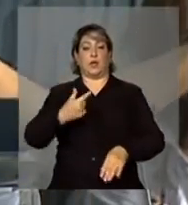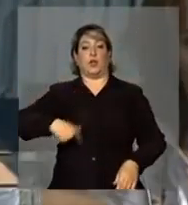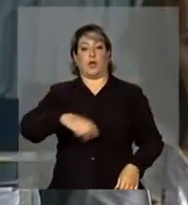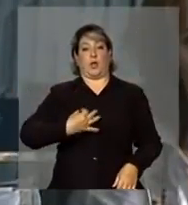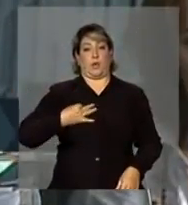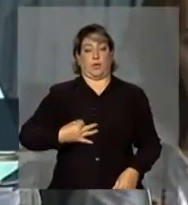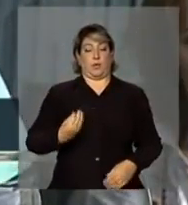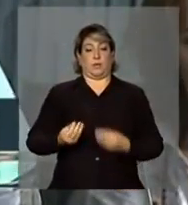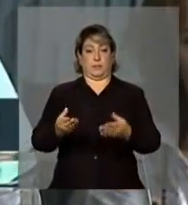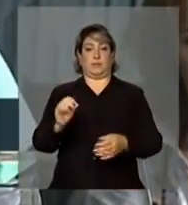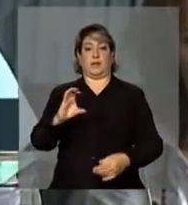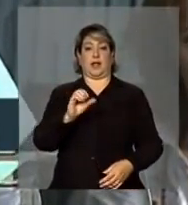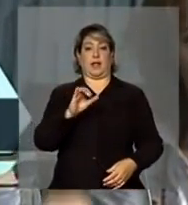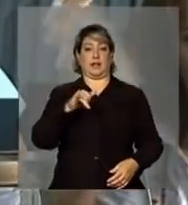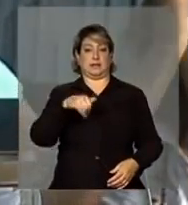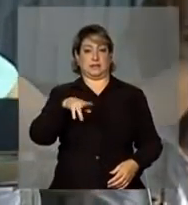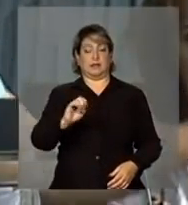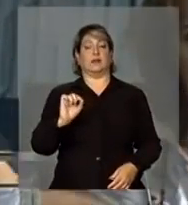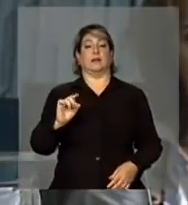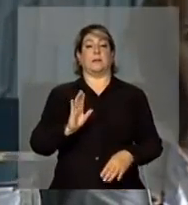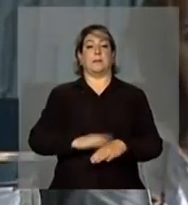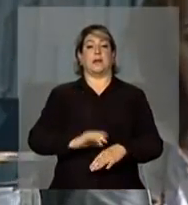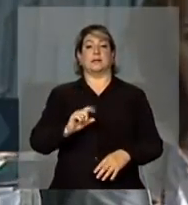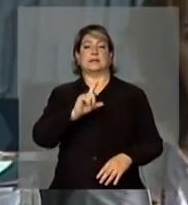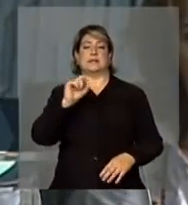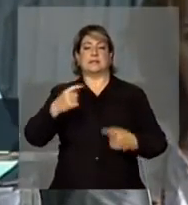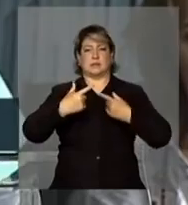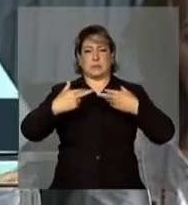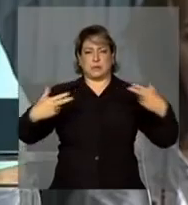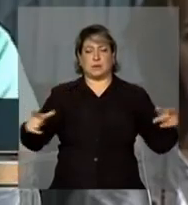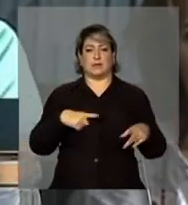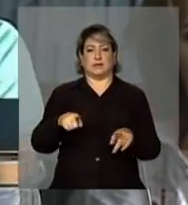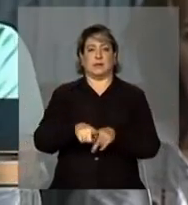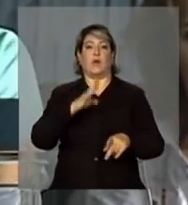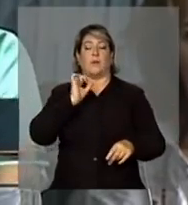homenageado, é o Cacique Raoni. Serão mais de 100 iniciativas